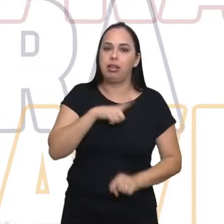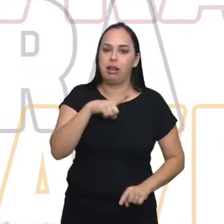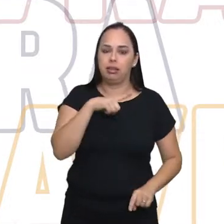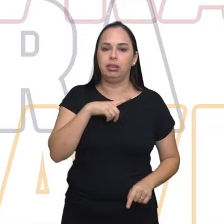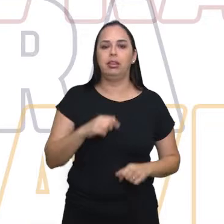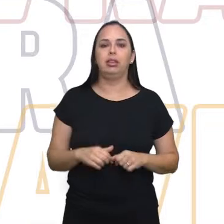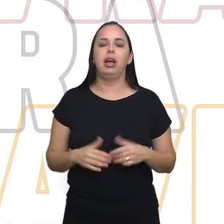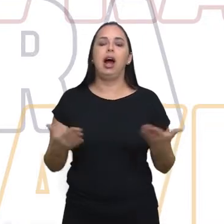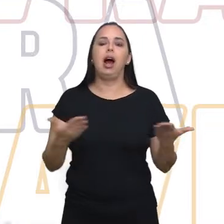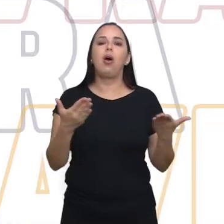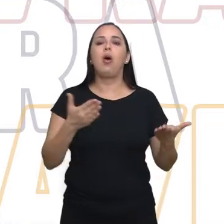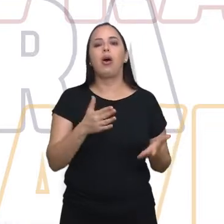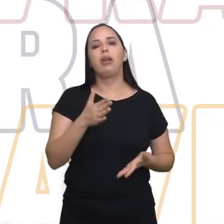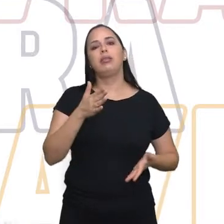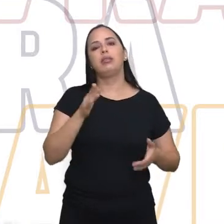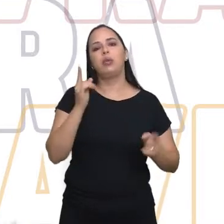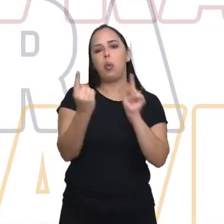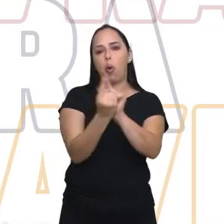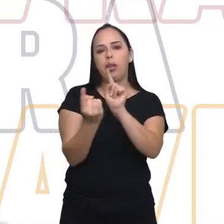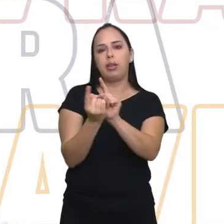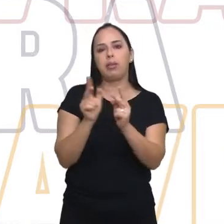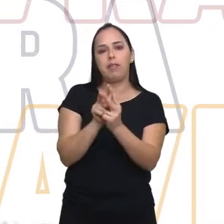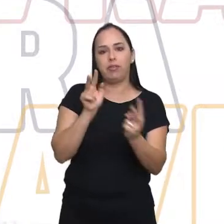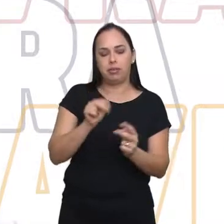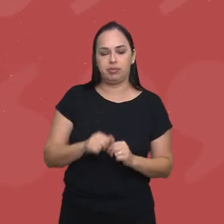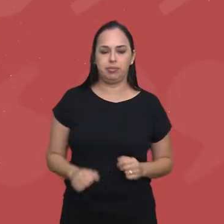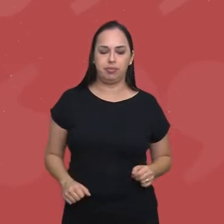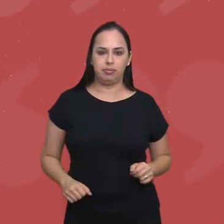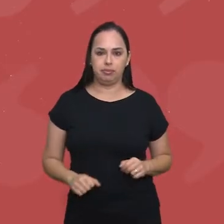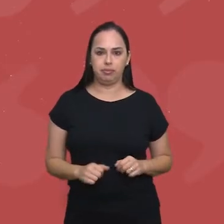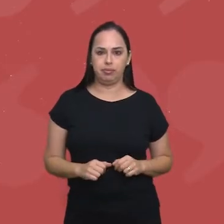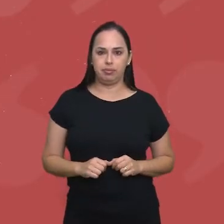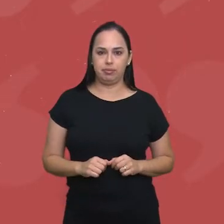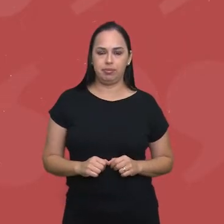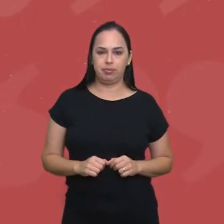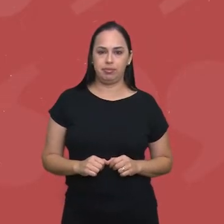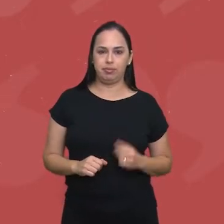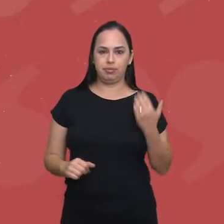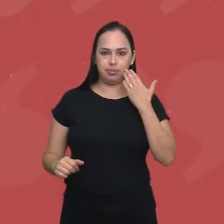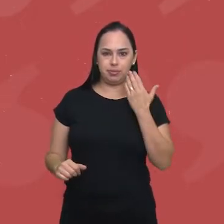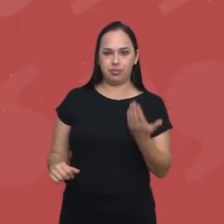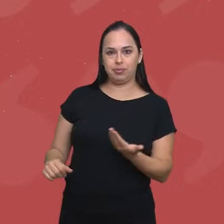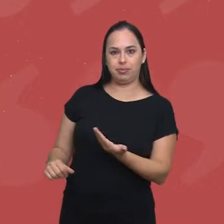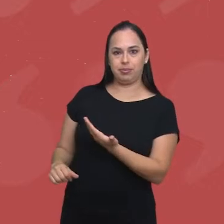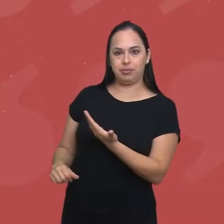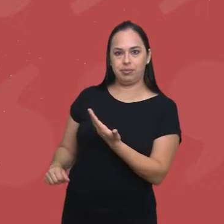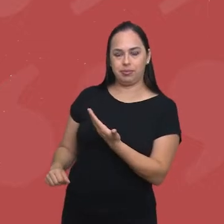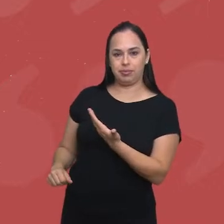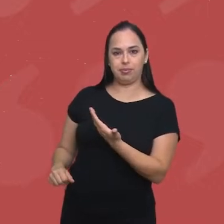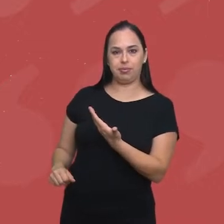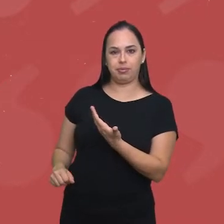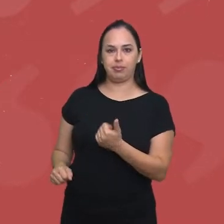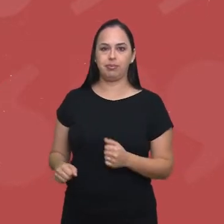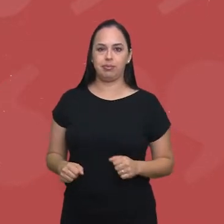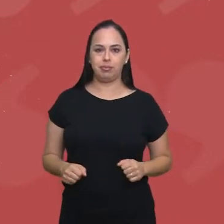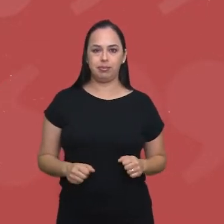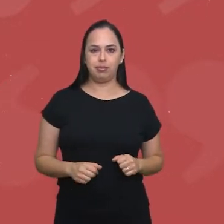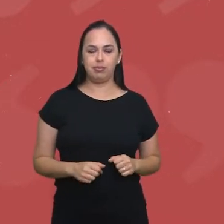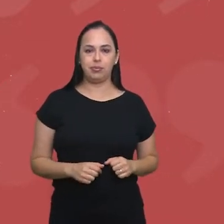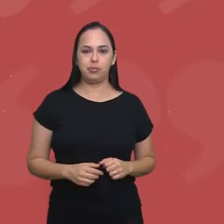ela também está atendendo online, mas não deixou de atender. De que modo é possível obter acesso